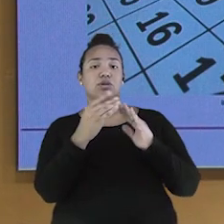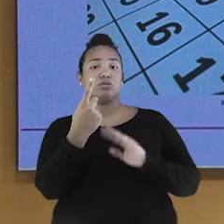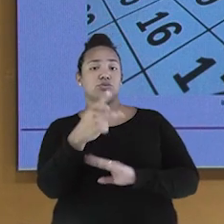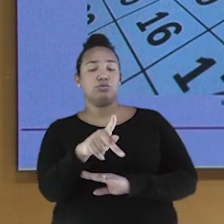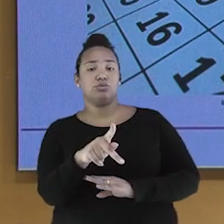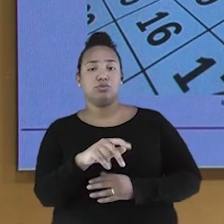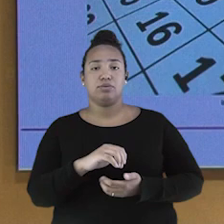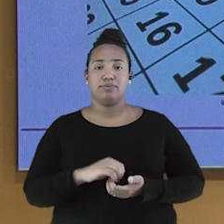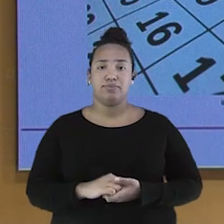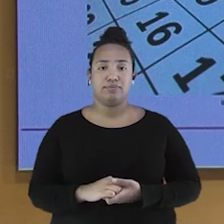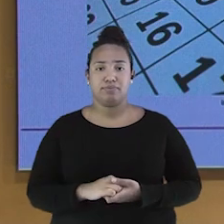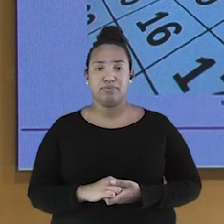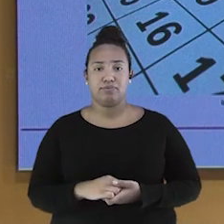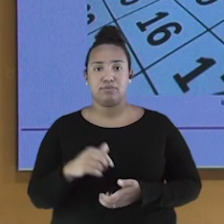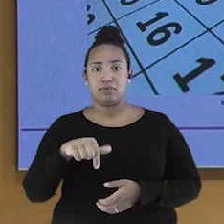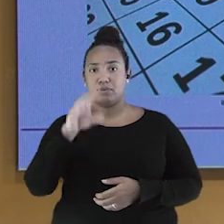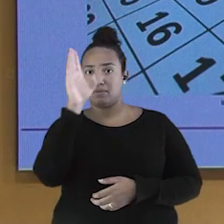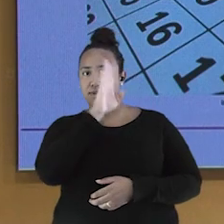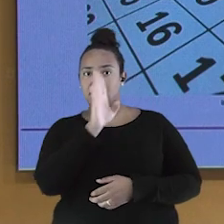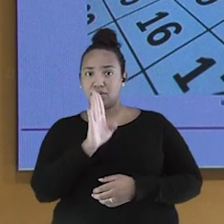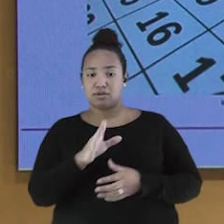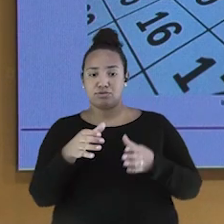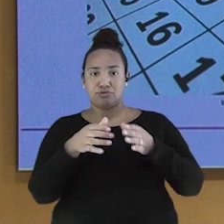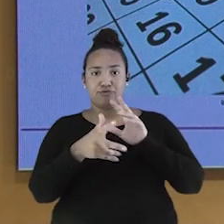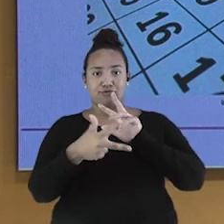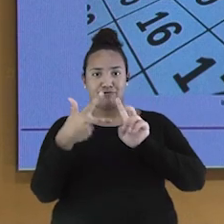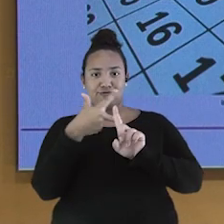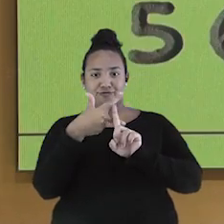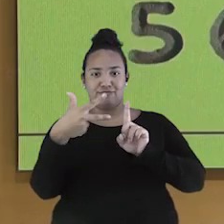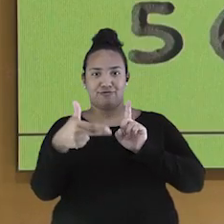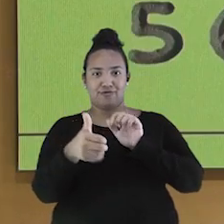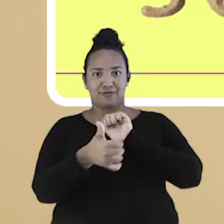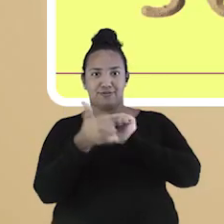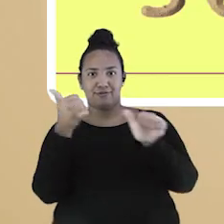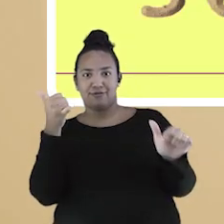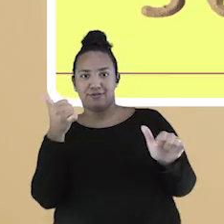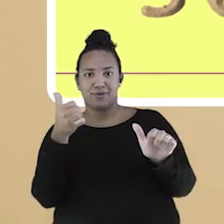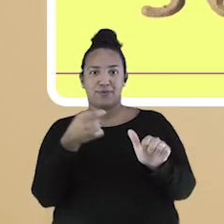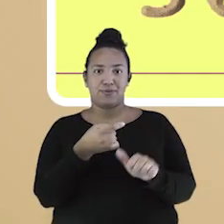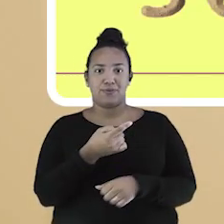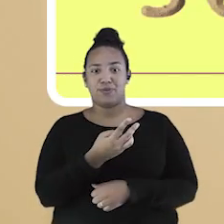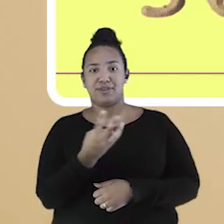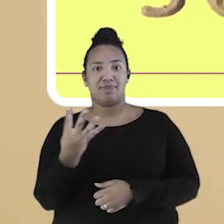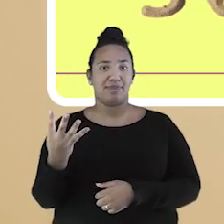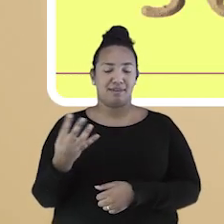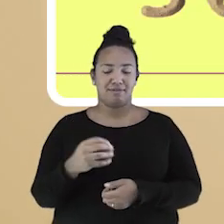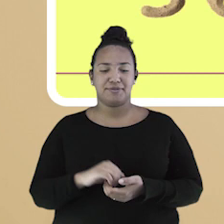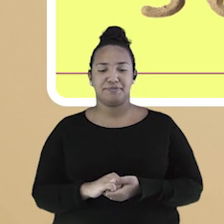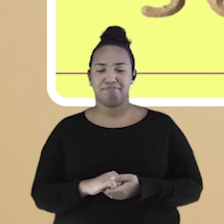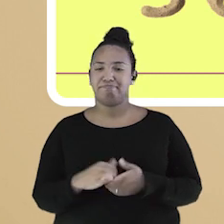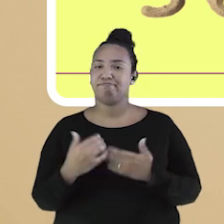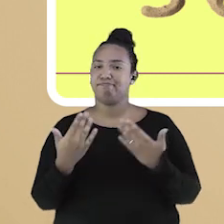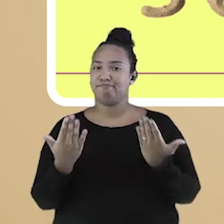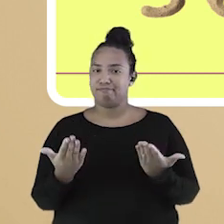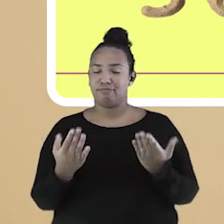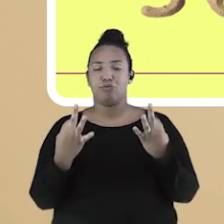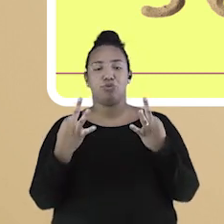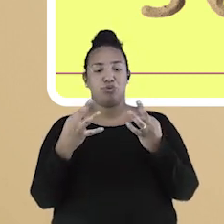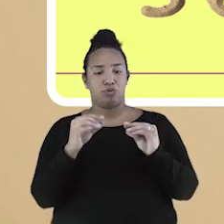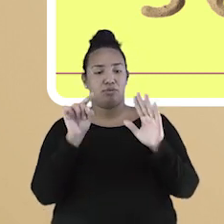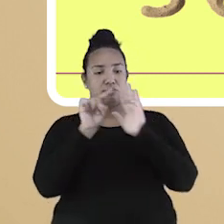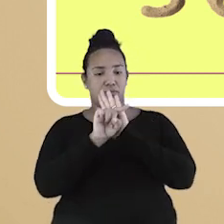Quantos títulos o Brasil ganhou na Copa do Mundo? Para todas essas perguntas, precisamos dos